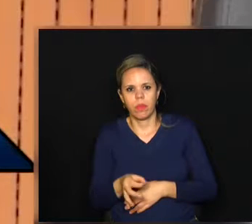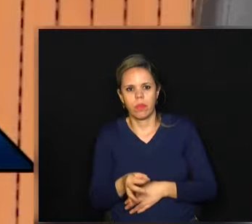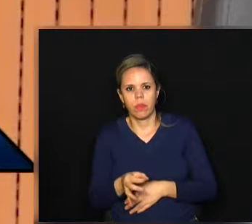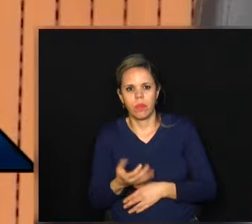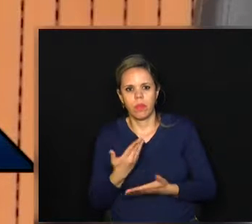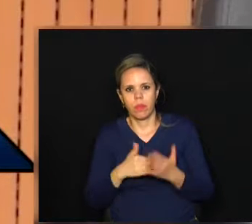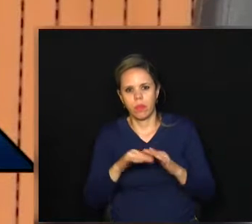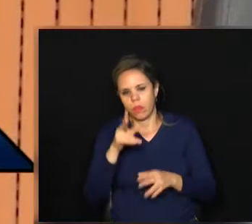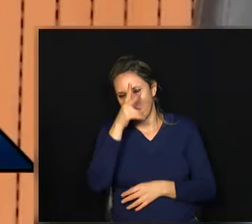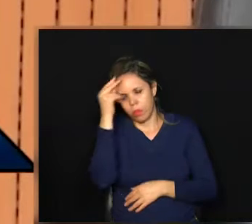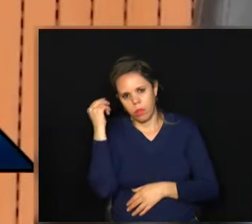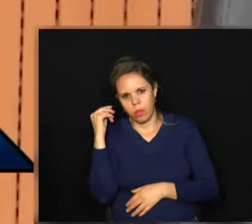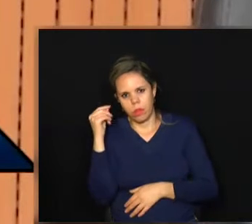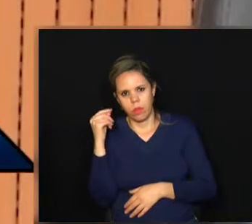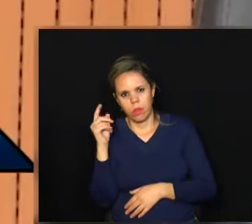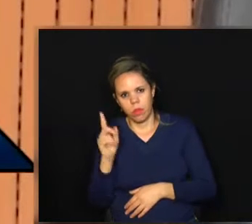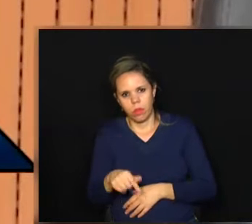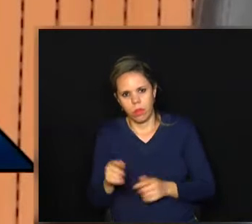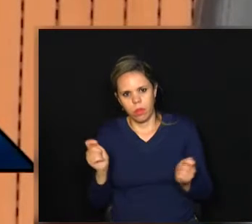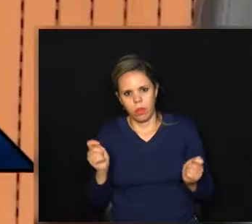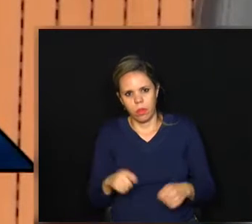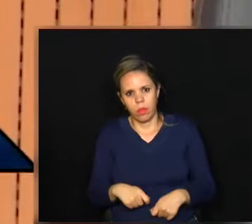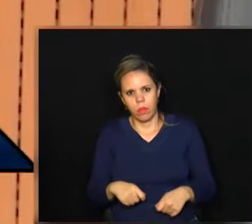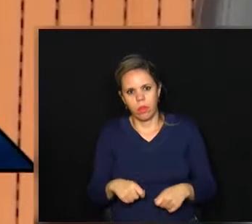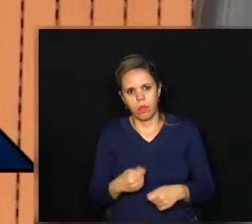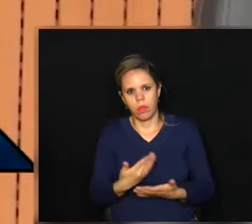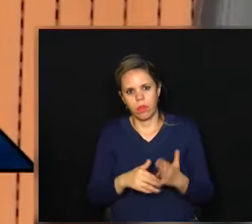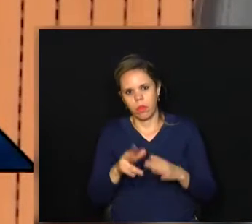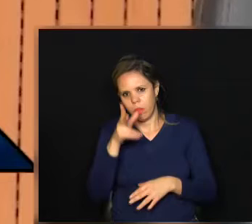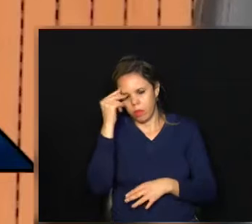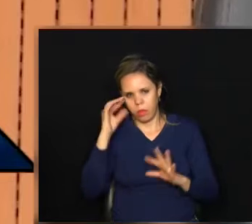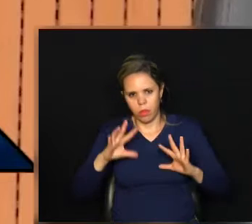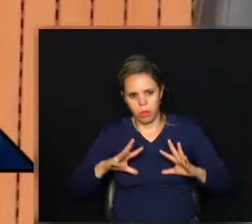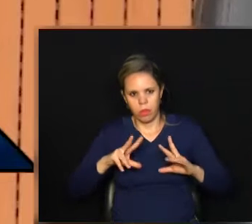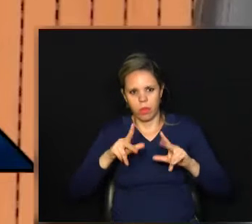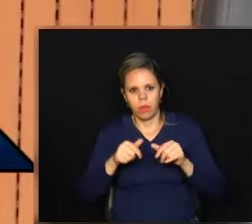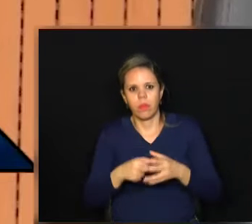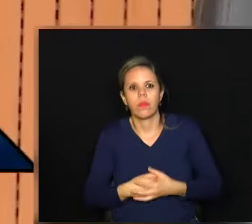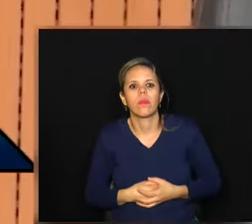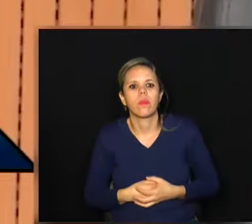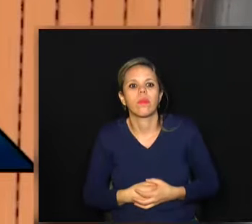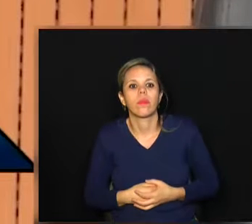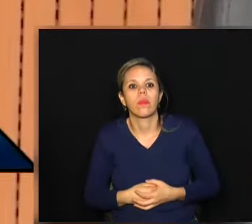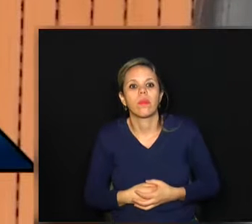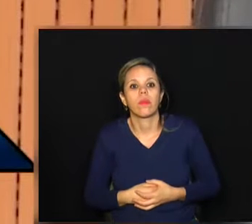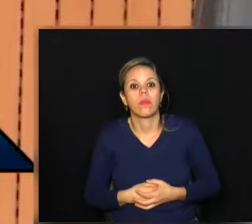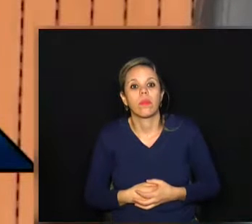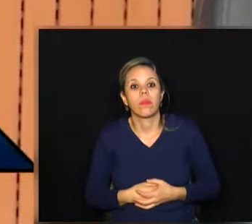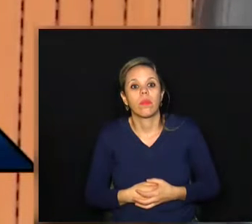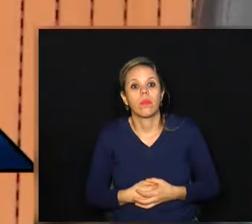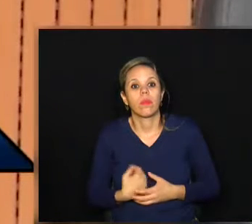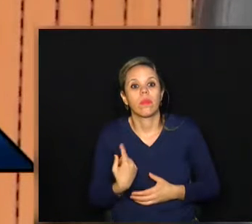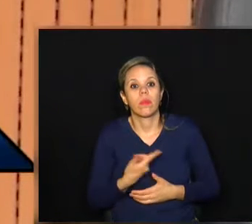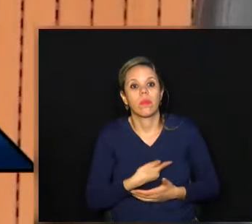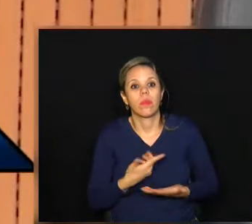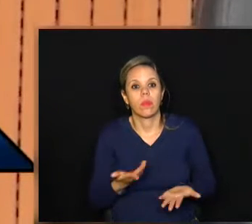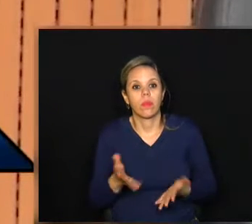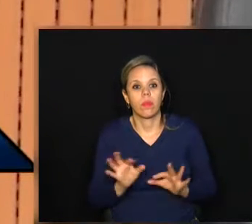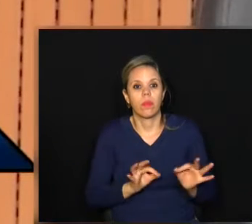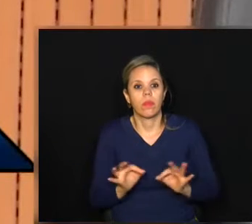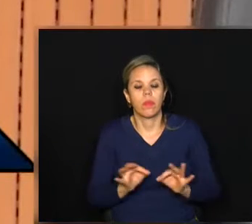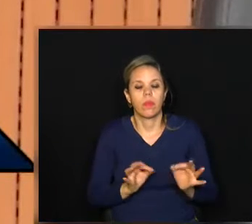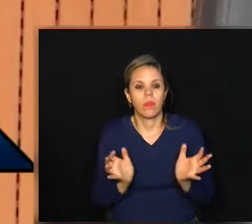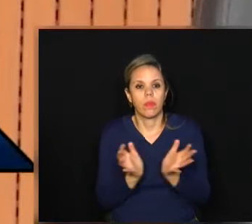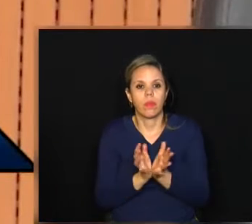escola pública ela é possível, uma escola pública para todos e todas. Então, a gente organizou essa